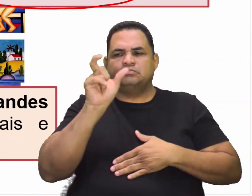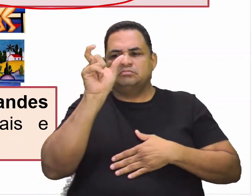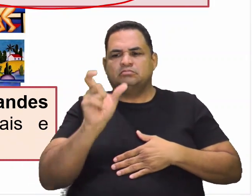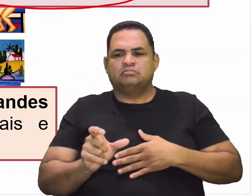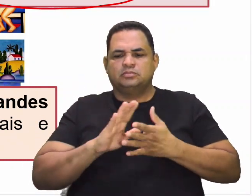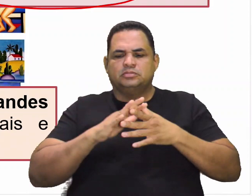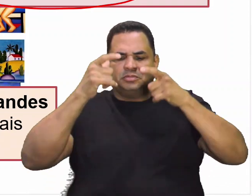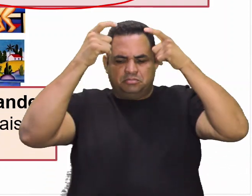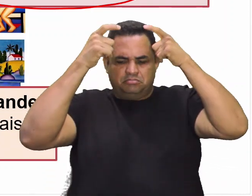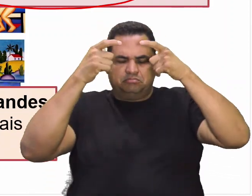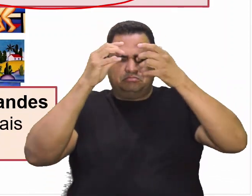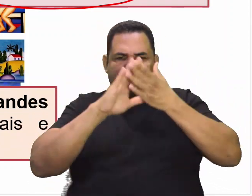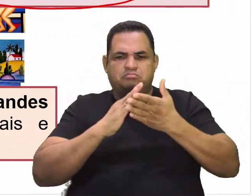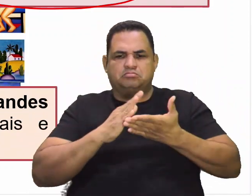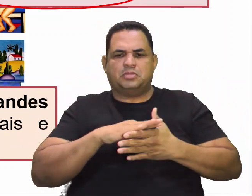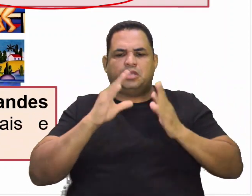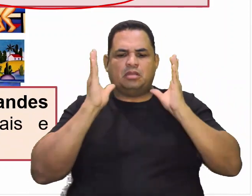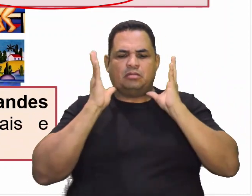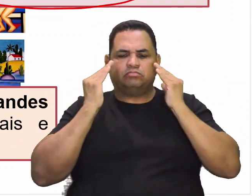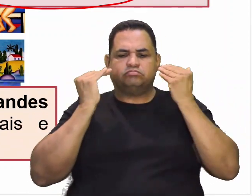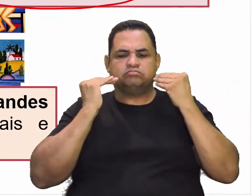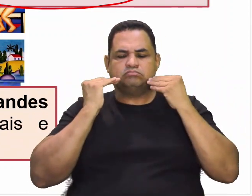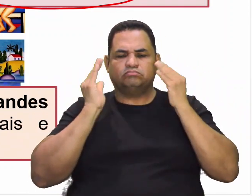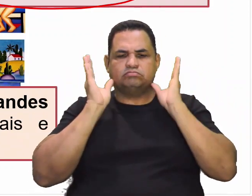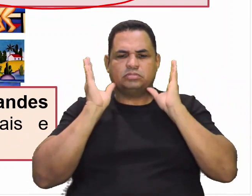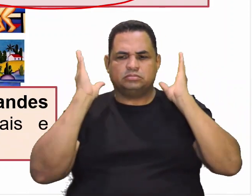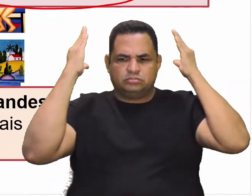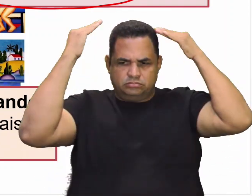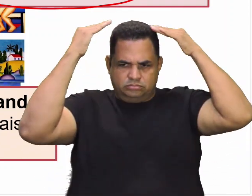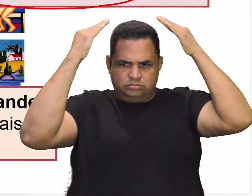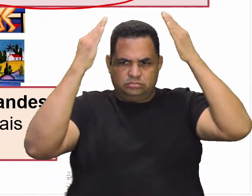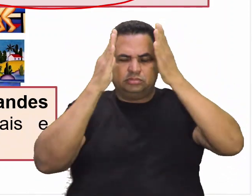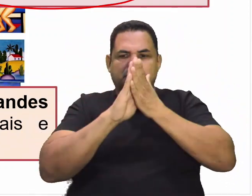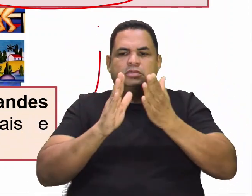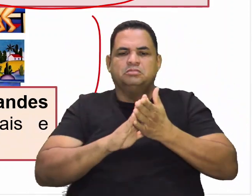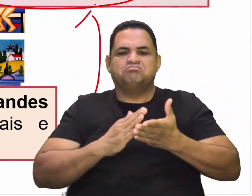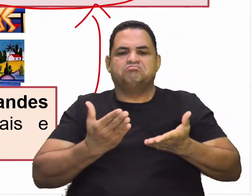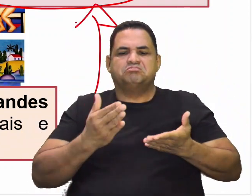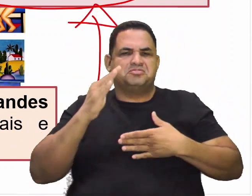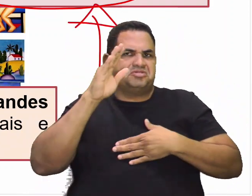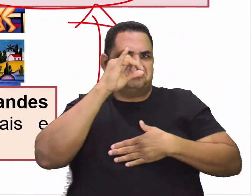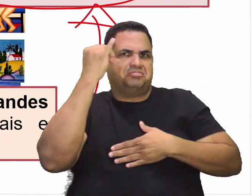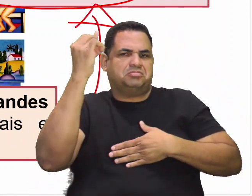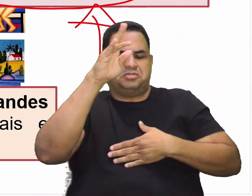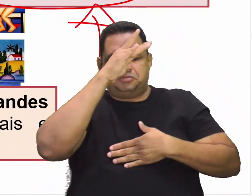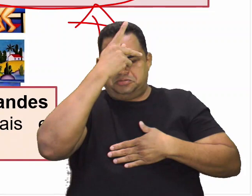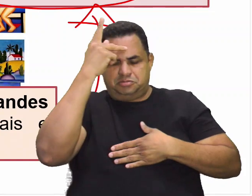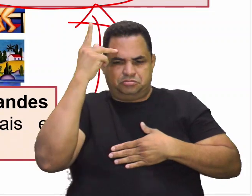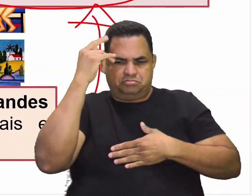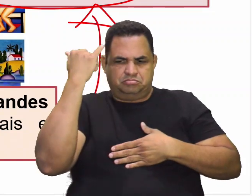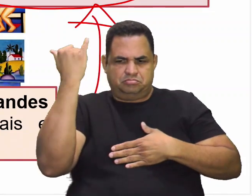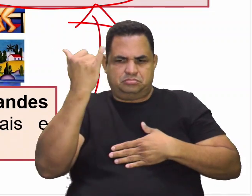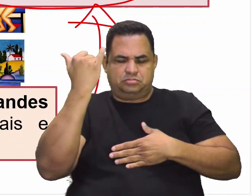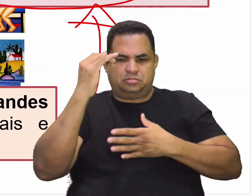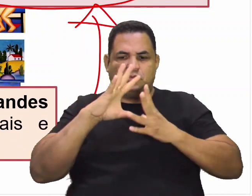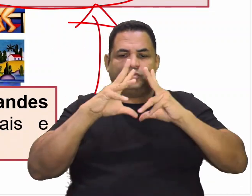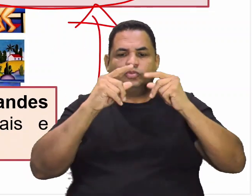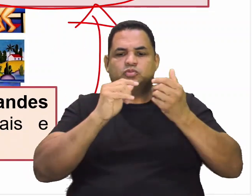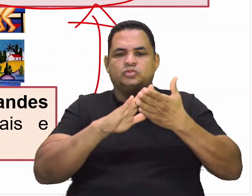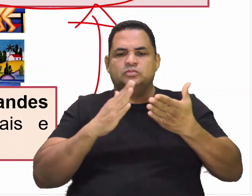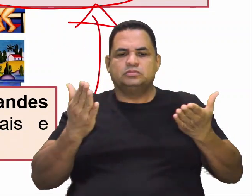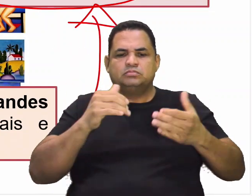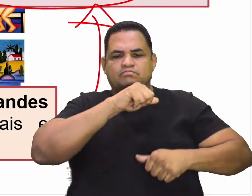como imperadores, reis, generais, papas, eram considerados história. Agora não. Nós temos tudo isso daqui. Há